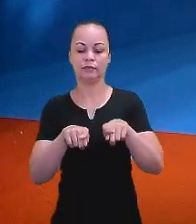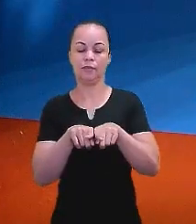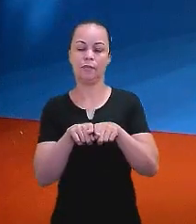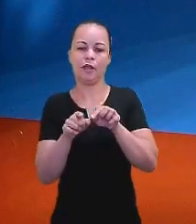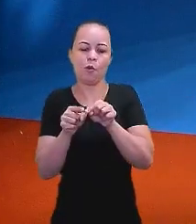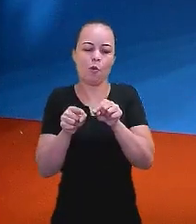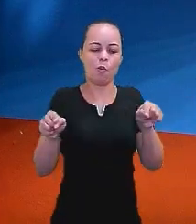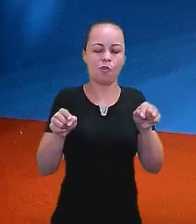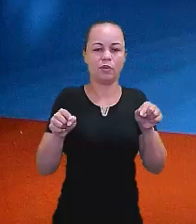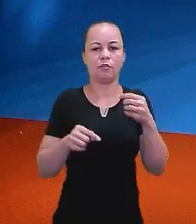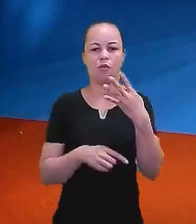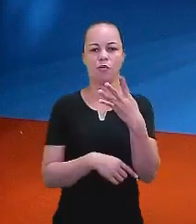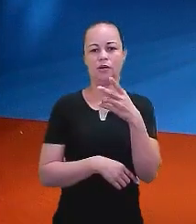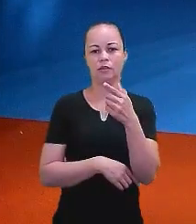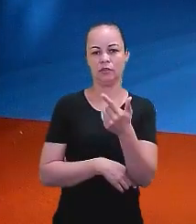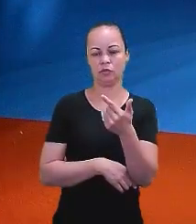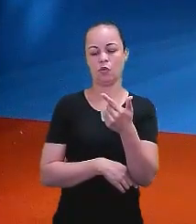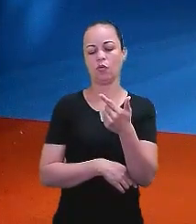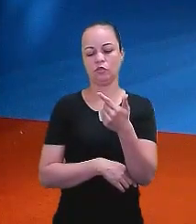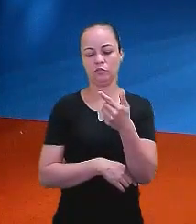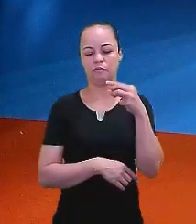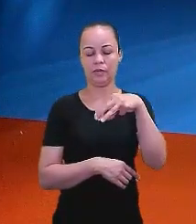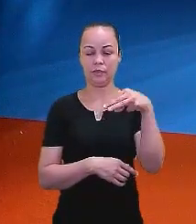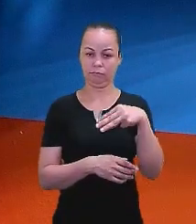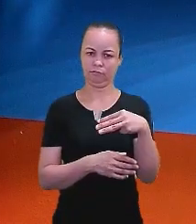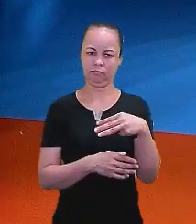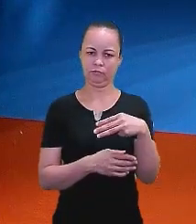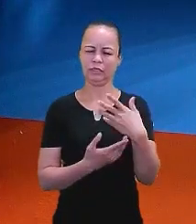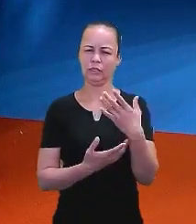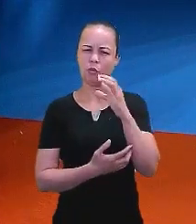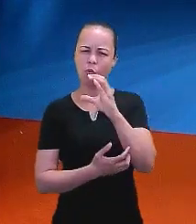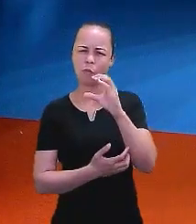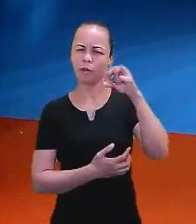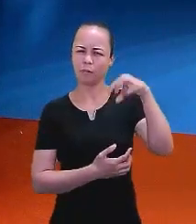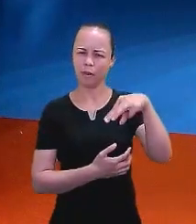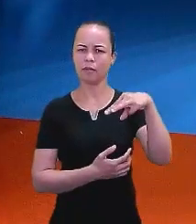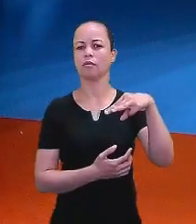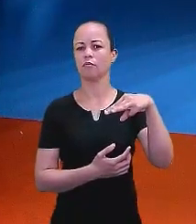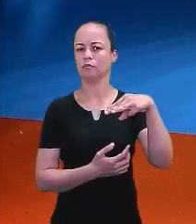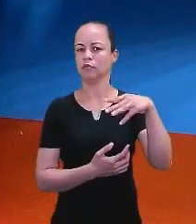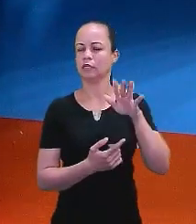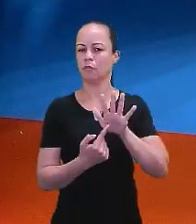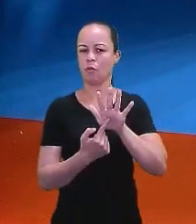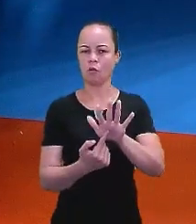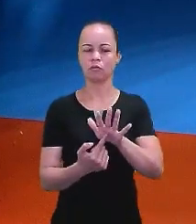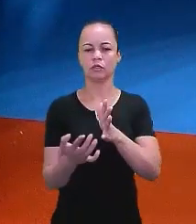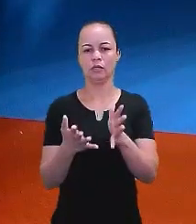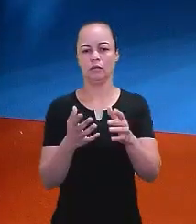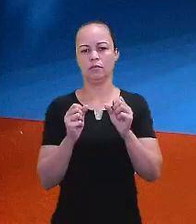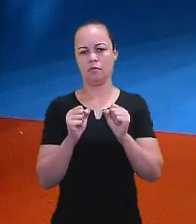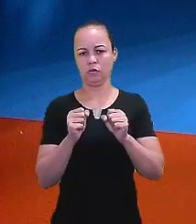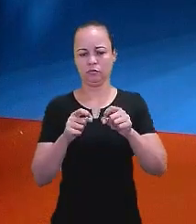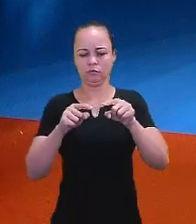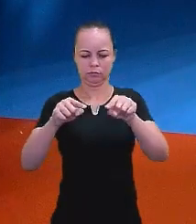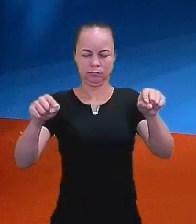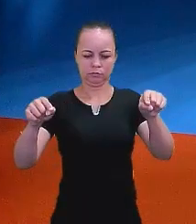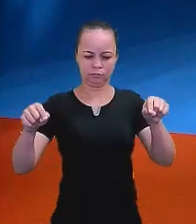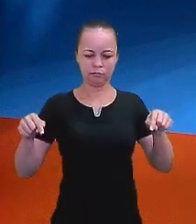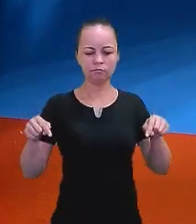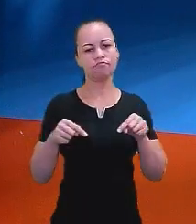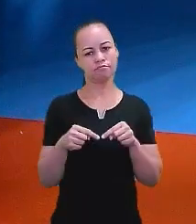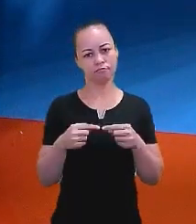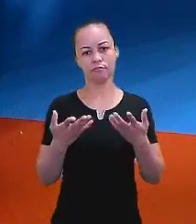inicial que ele traz aí medida de comprimento, Que pode ser a largura ou o próprio